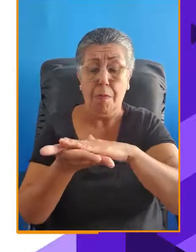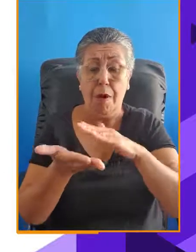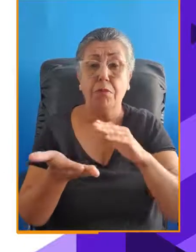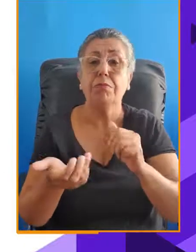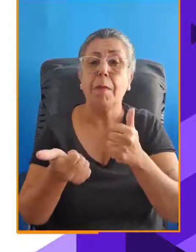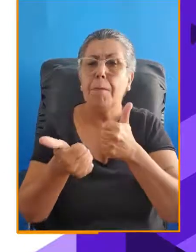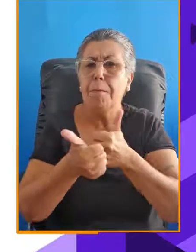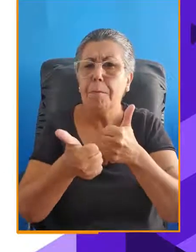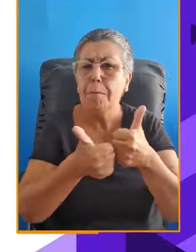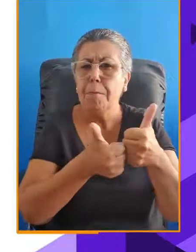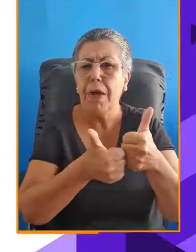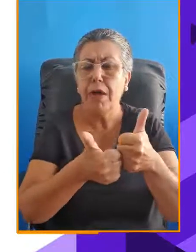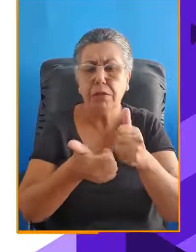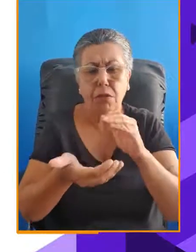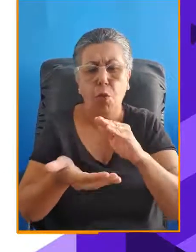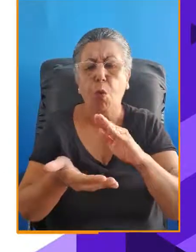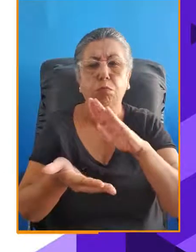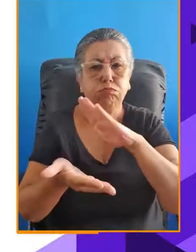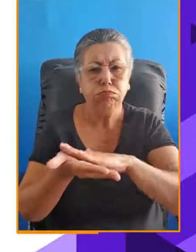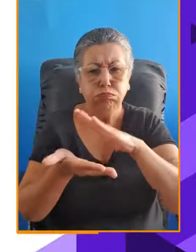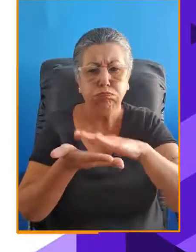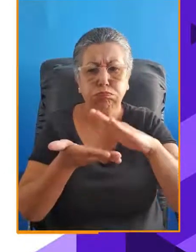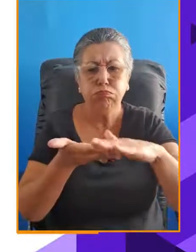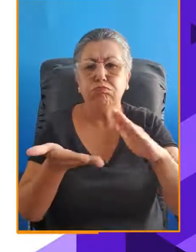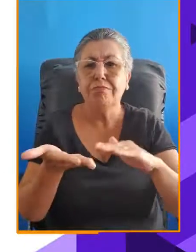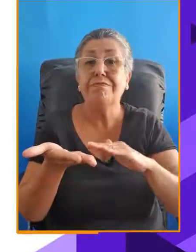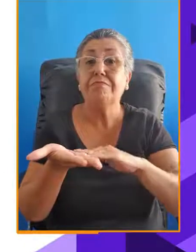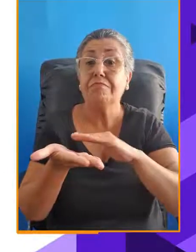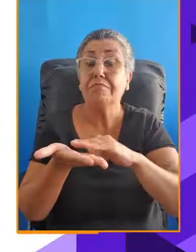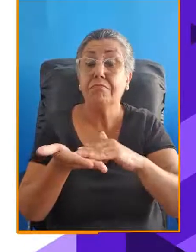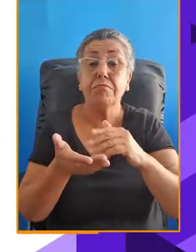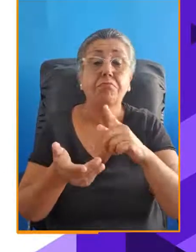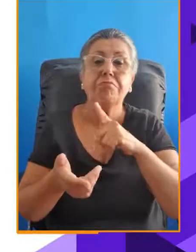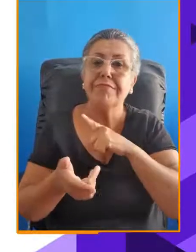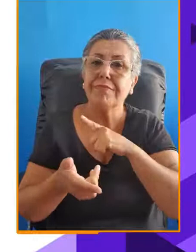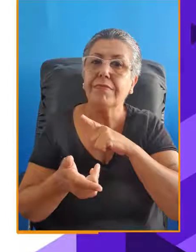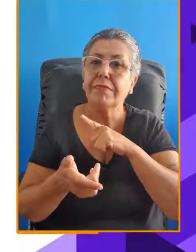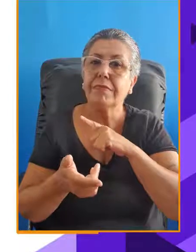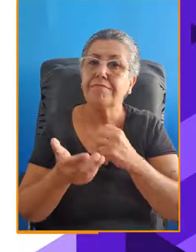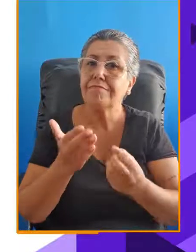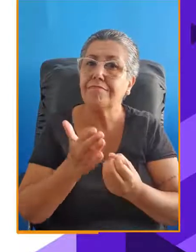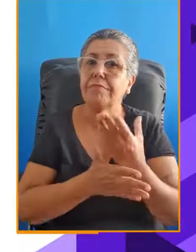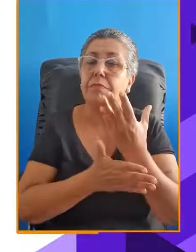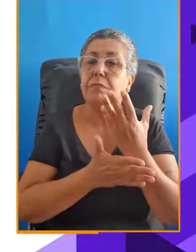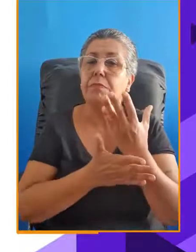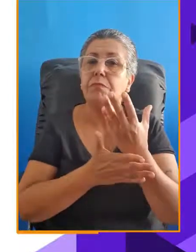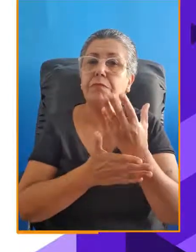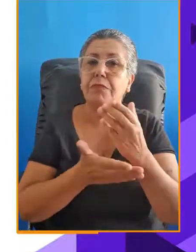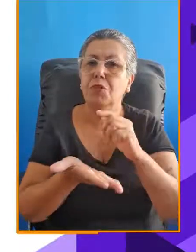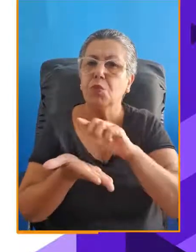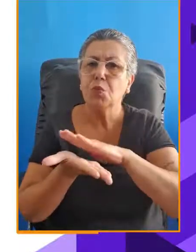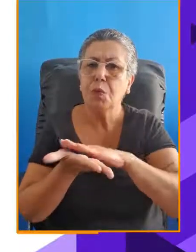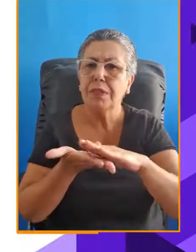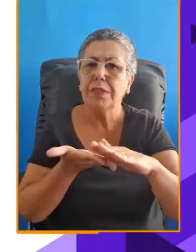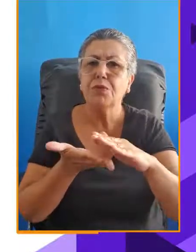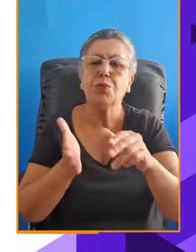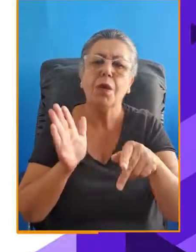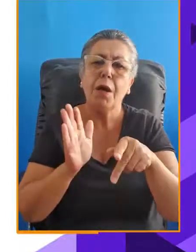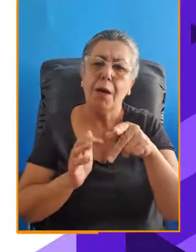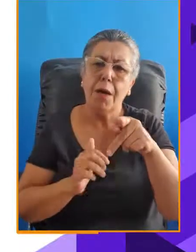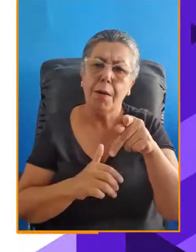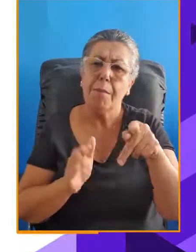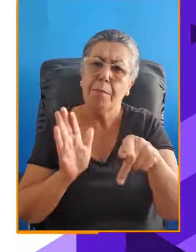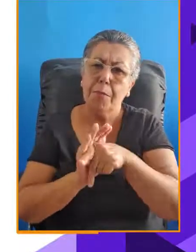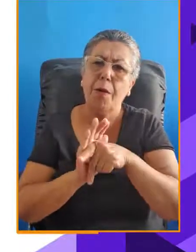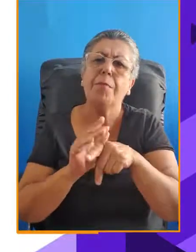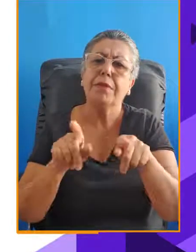às outras, próximas, justapostas ou sobrepostas, nós vamos ter a criação de uma textura própria